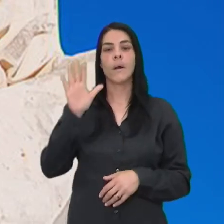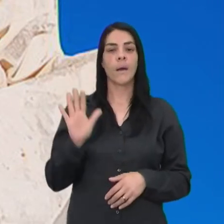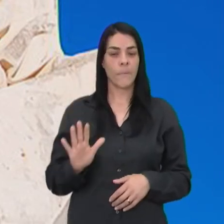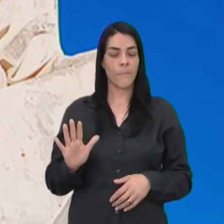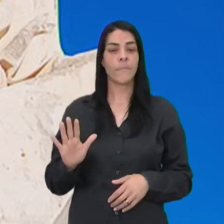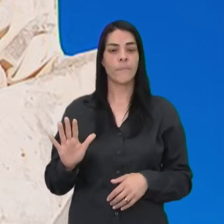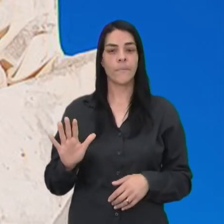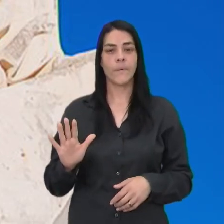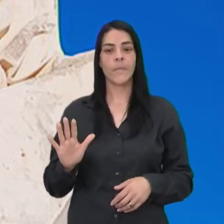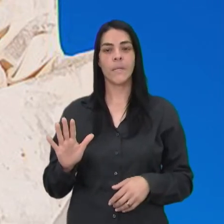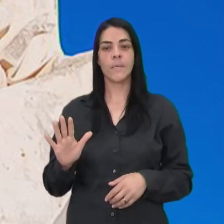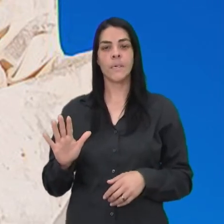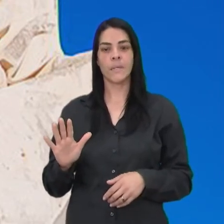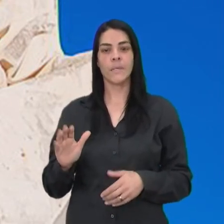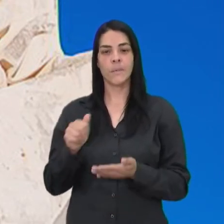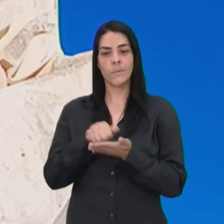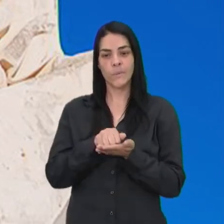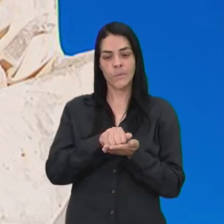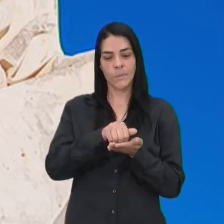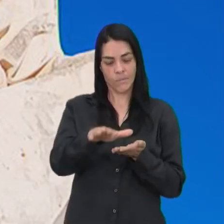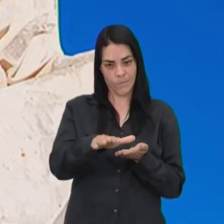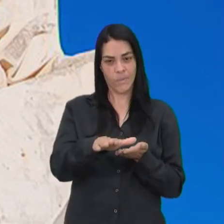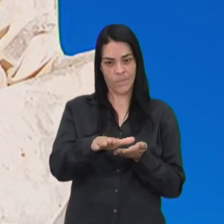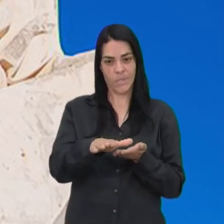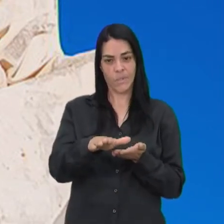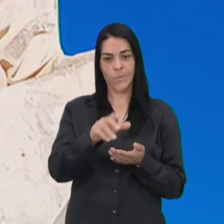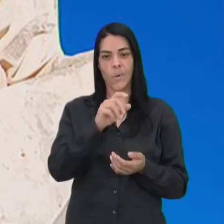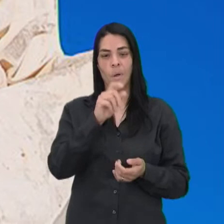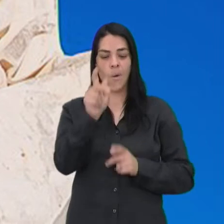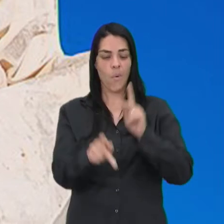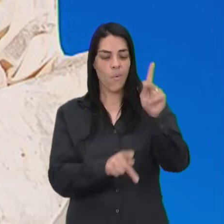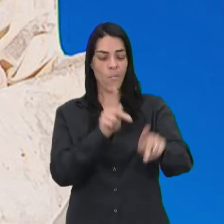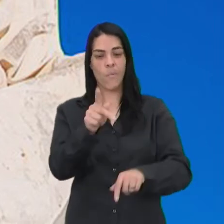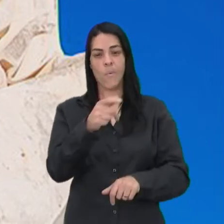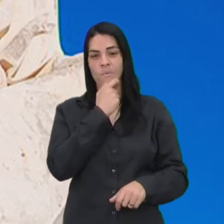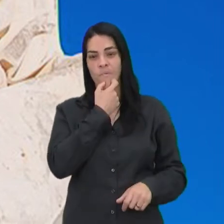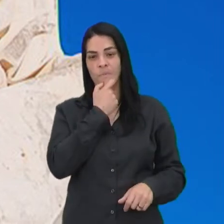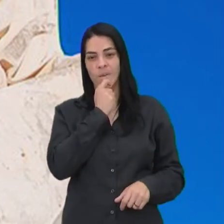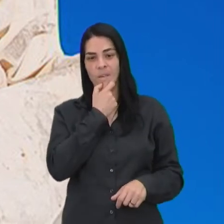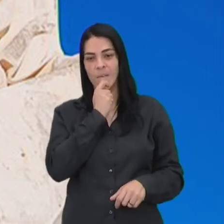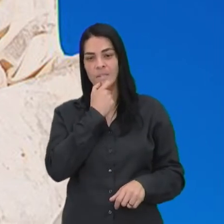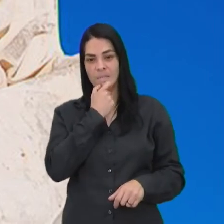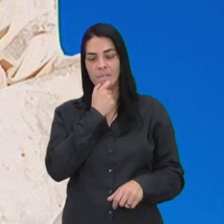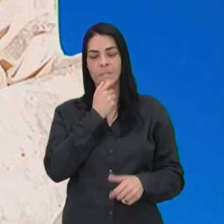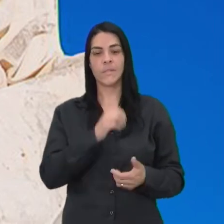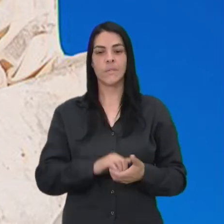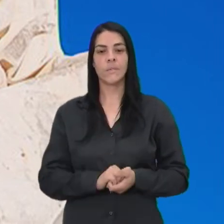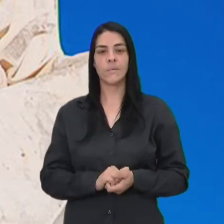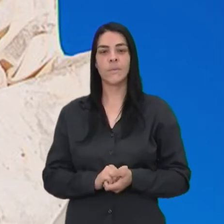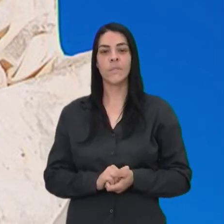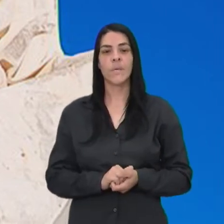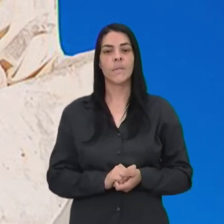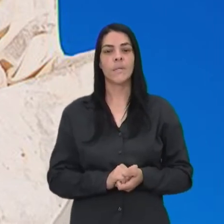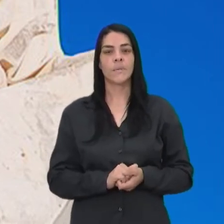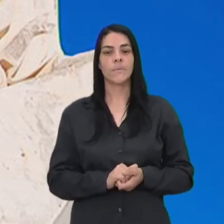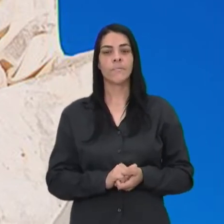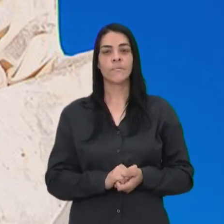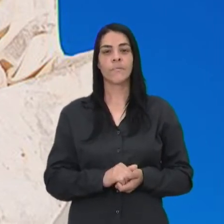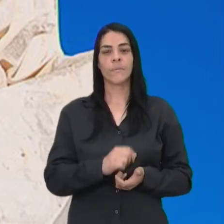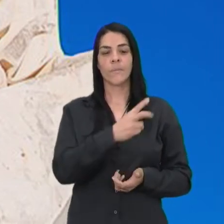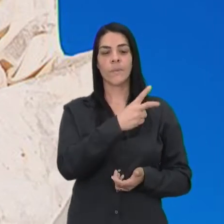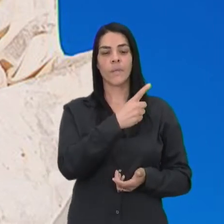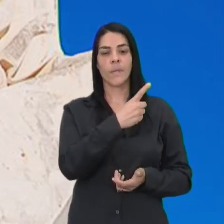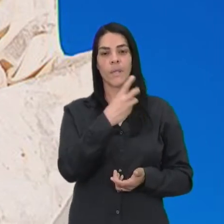acabou expulsando aí os ingleses e tornando a costa leste ali, né, que era chamado de 13